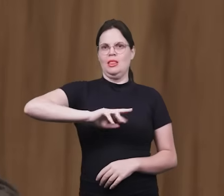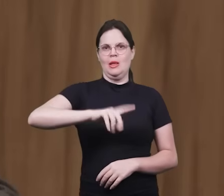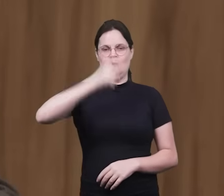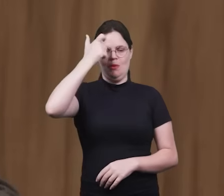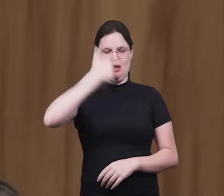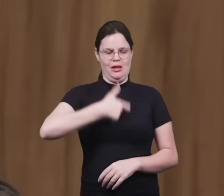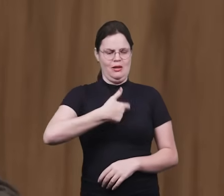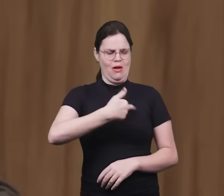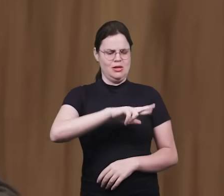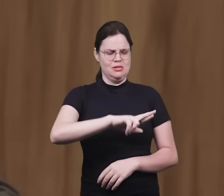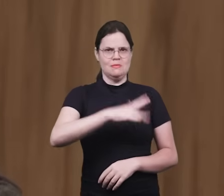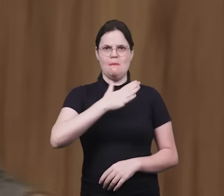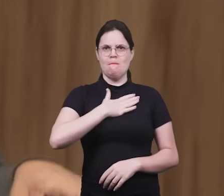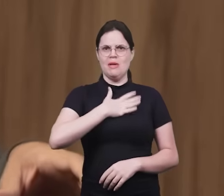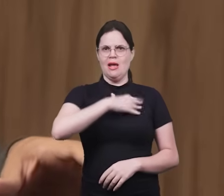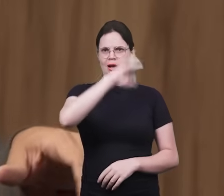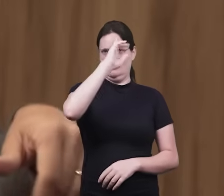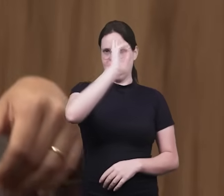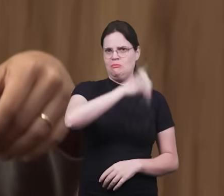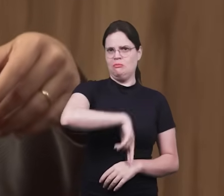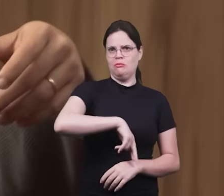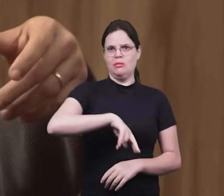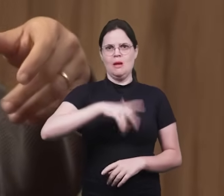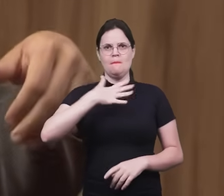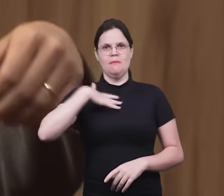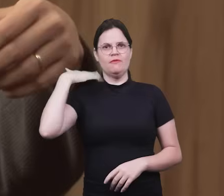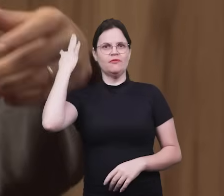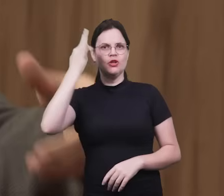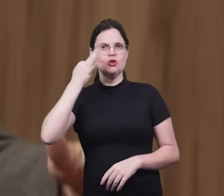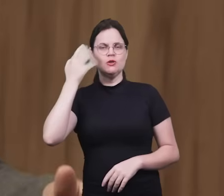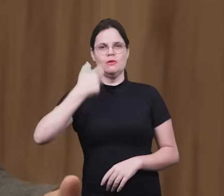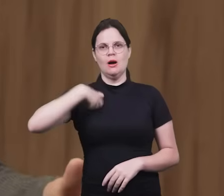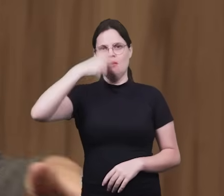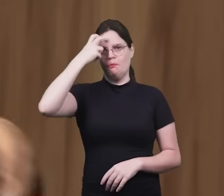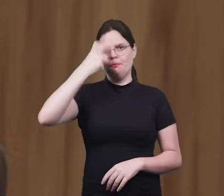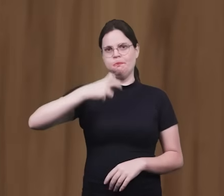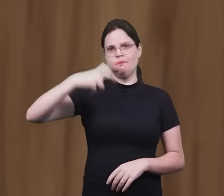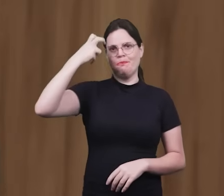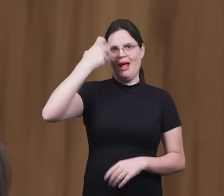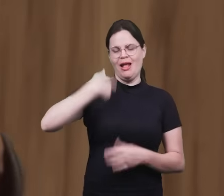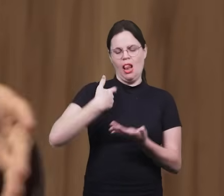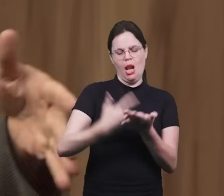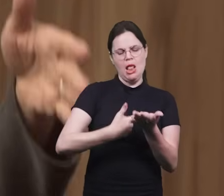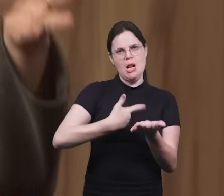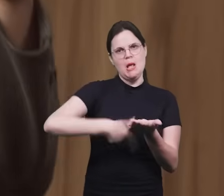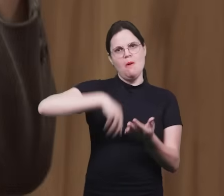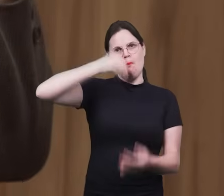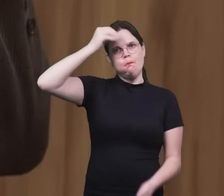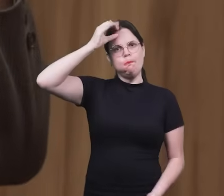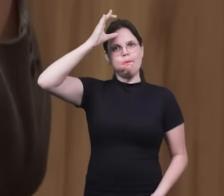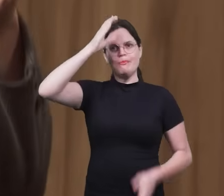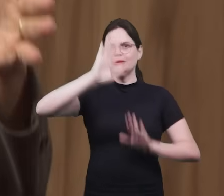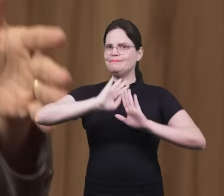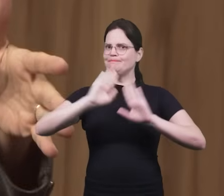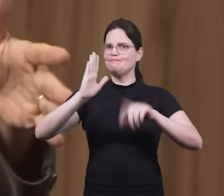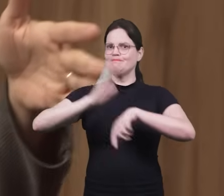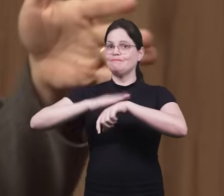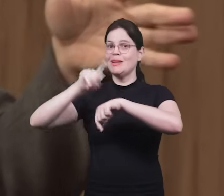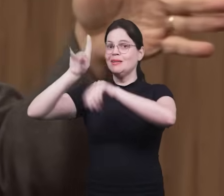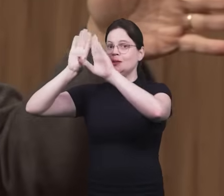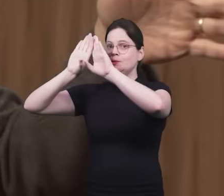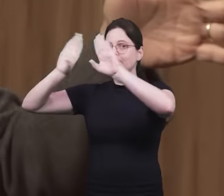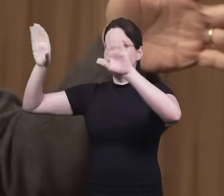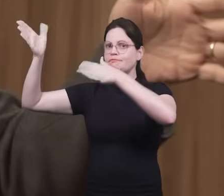que é fruto da filosofia, que é fruto da inteligência de alguém, de livros, mas é aquilo que vem da